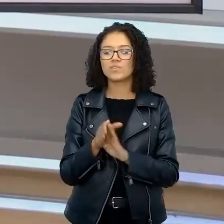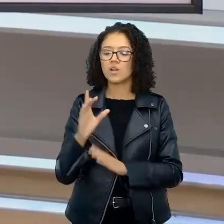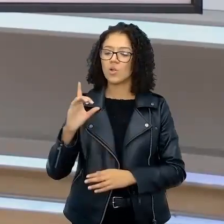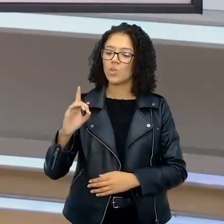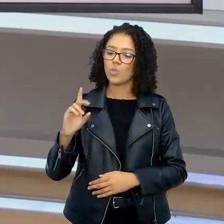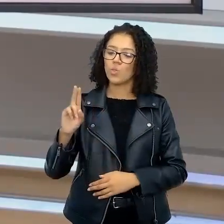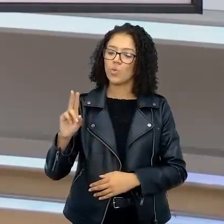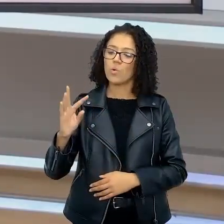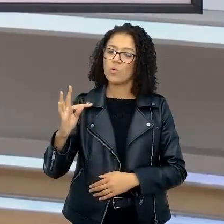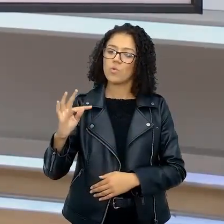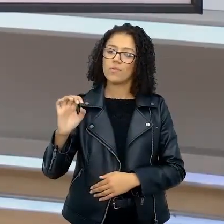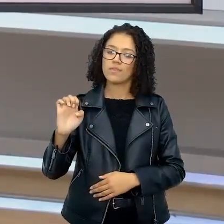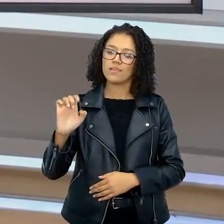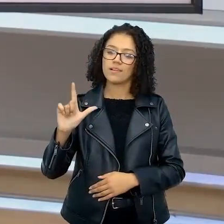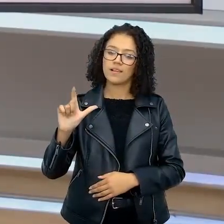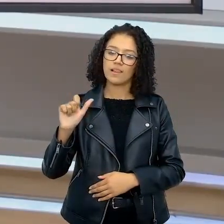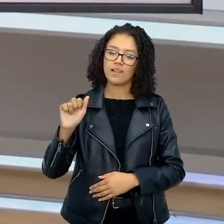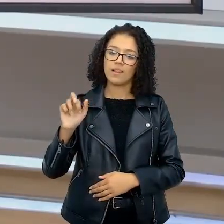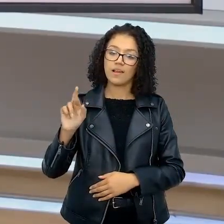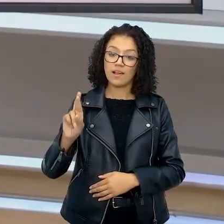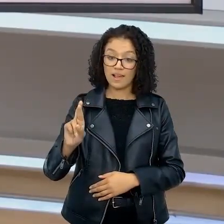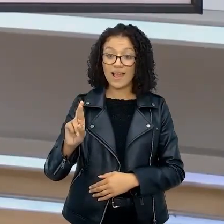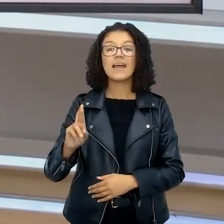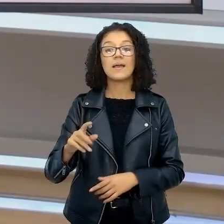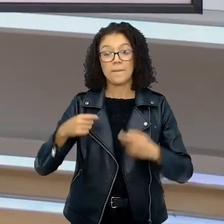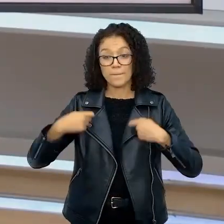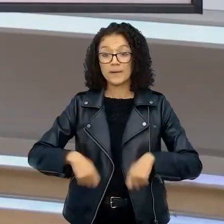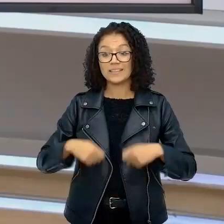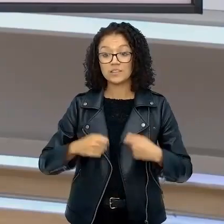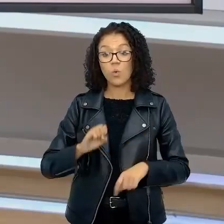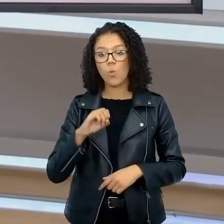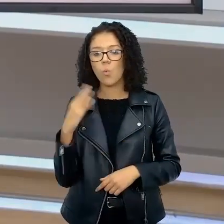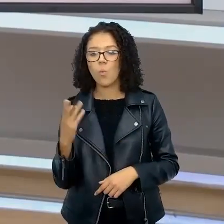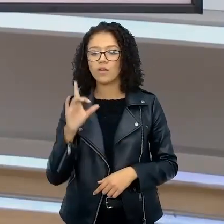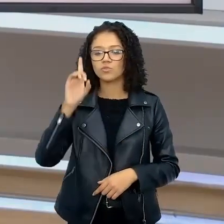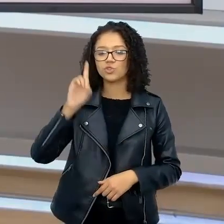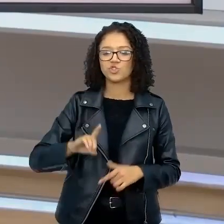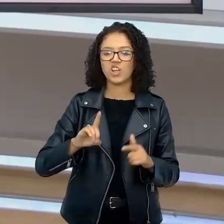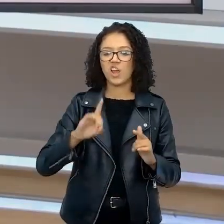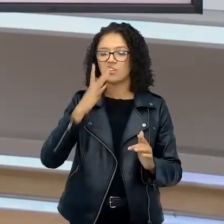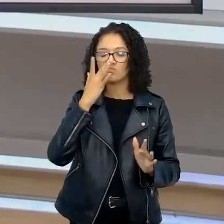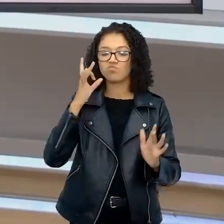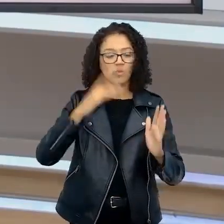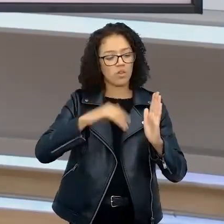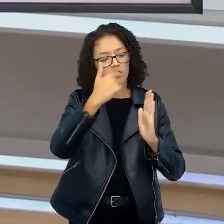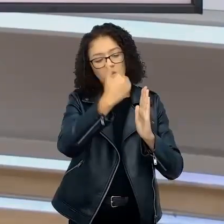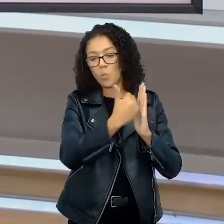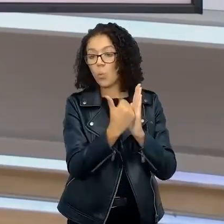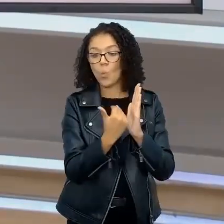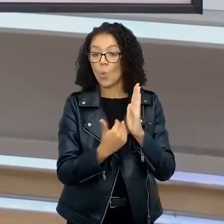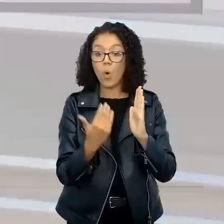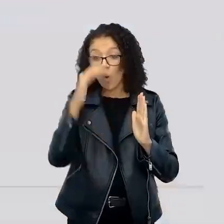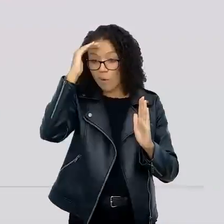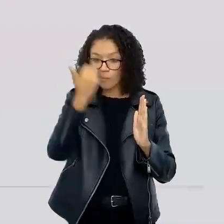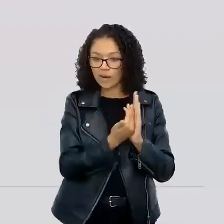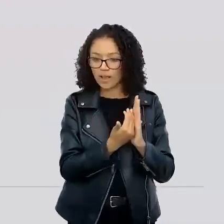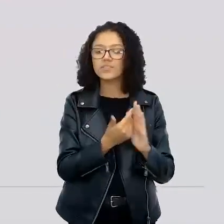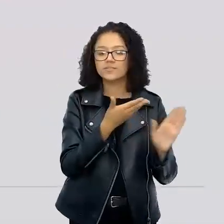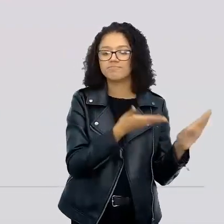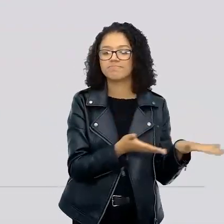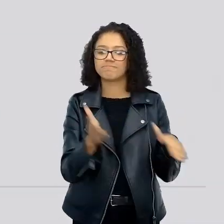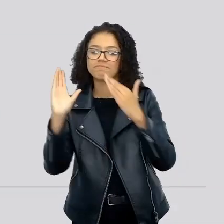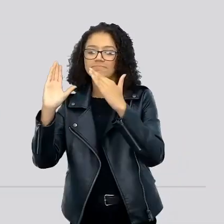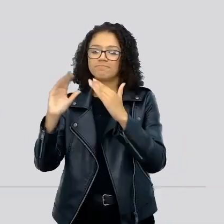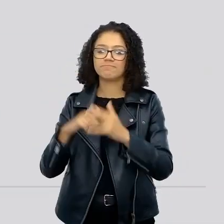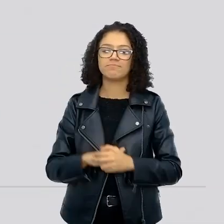precisa necessariamente ser acionado em alguma situação de violação de direitos dessa criança, desse adolescente. E a gente tem os conselhos de